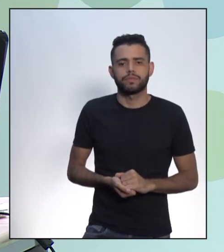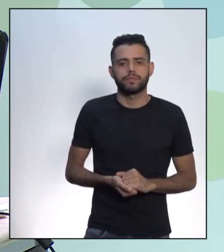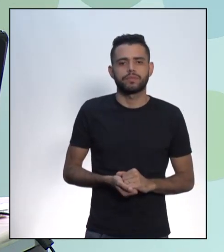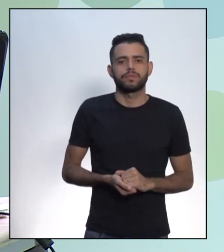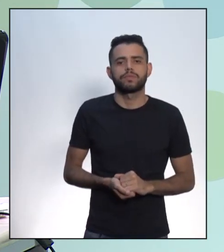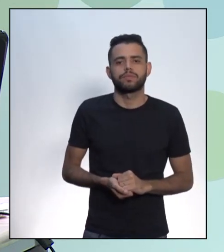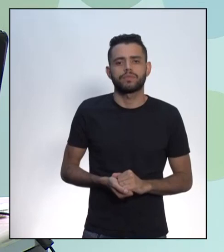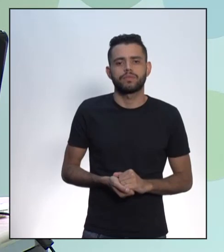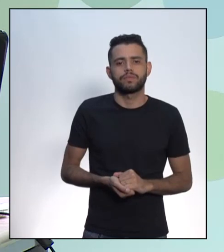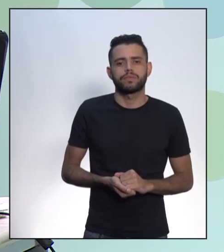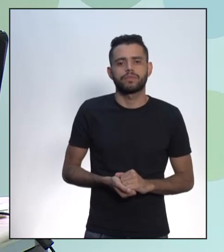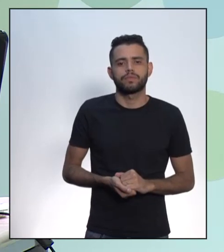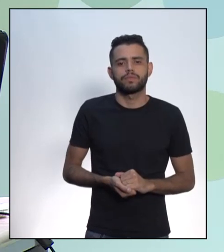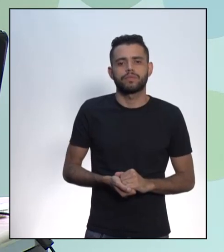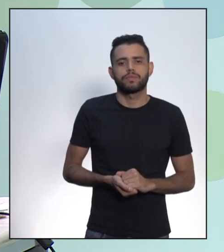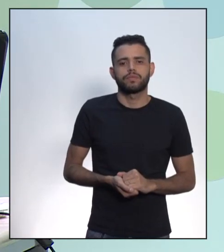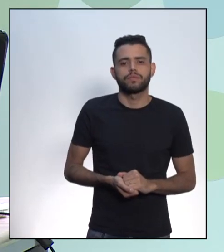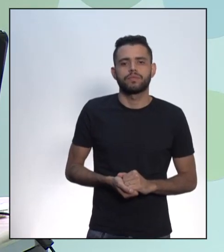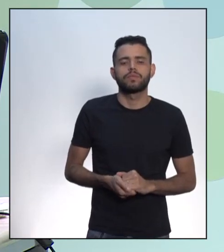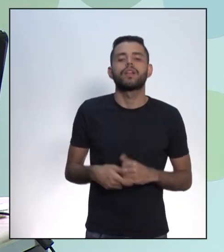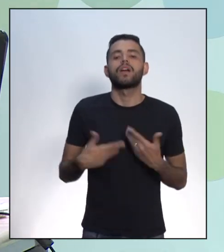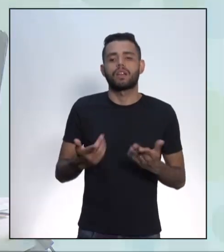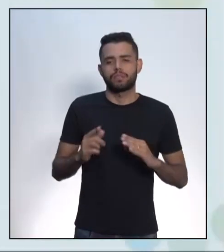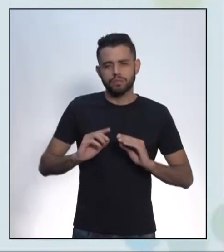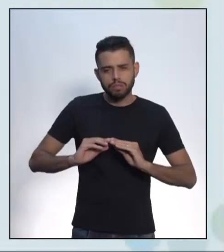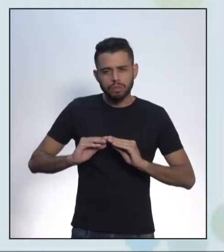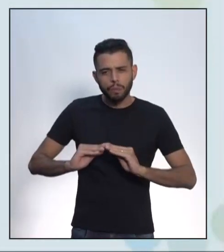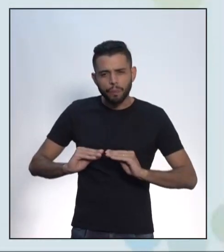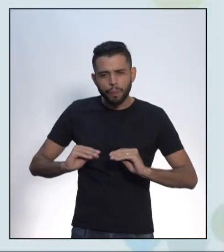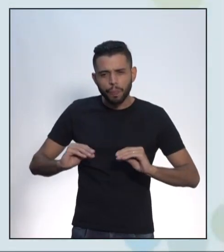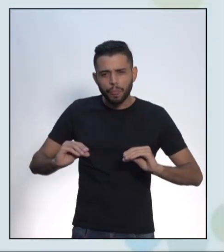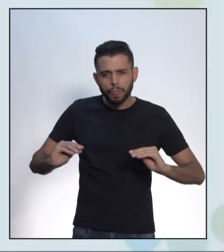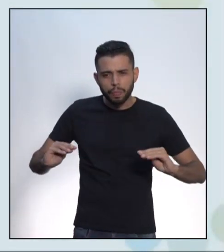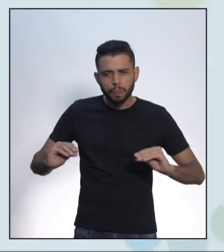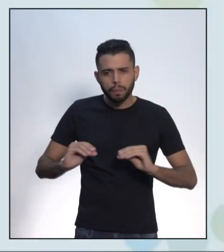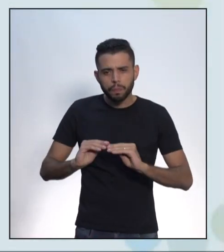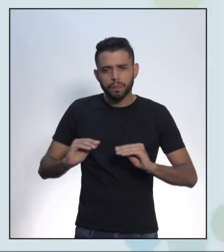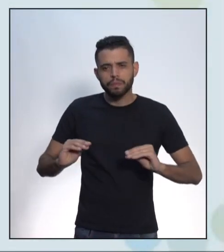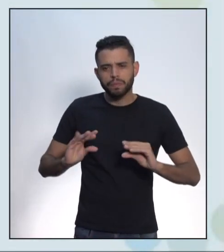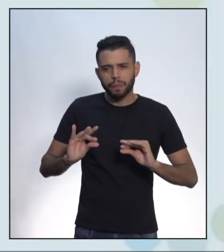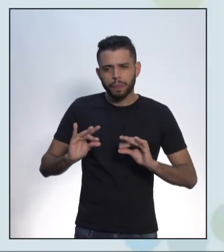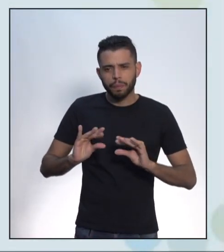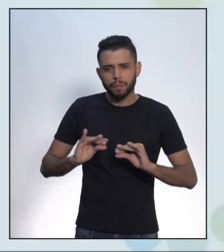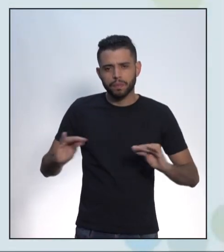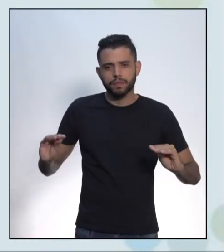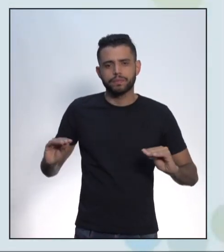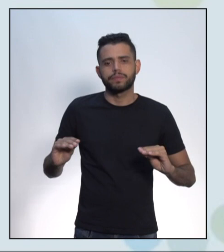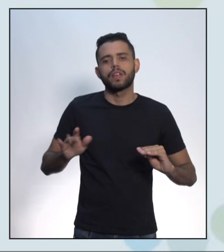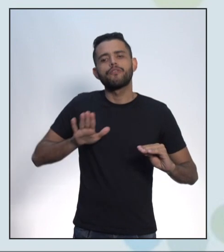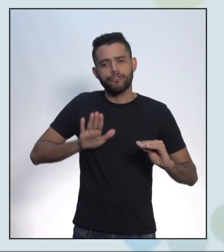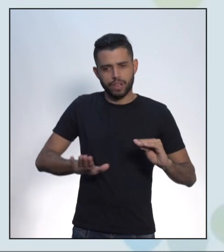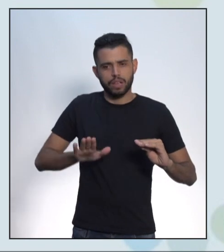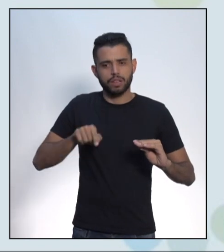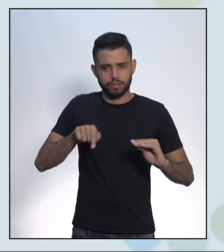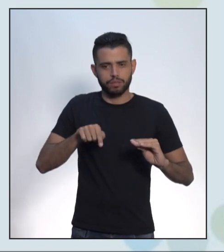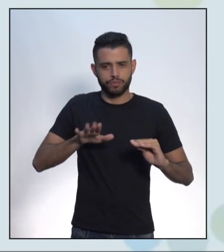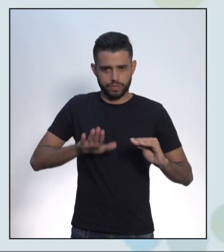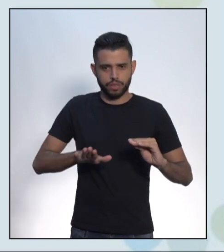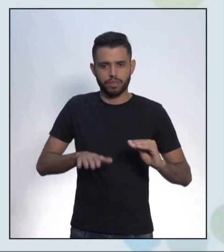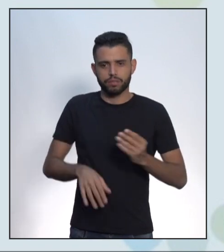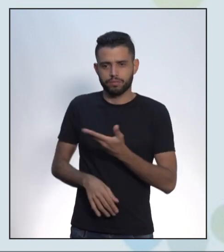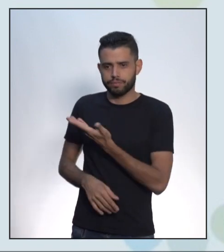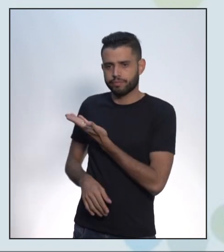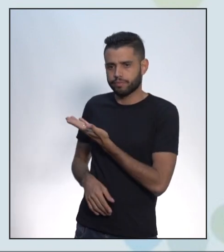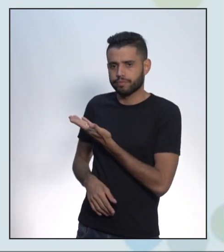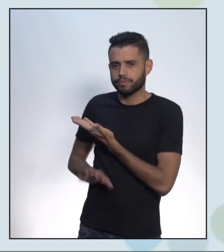depositado, né, como falei para vocês, este lodo. E este lodo, ele vai ficar nessa câmara. E a água, ela vai passar por